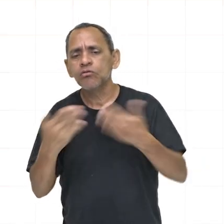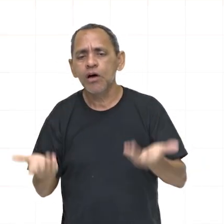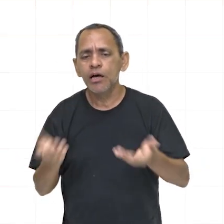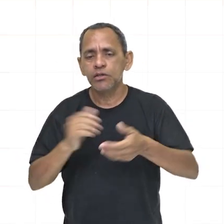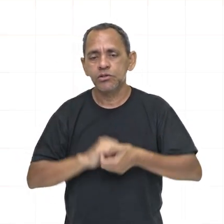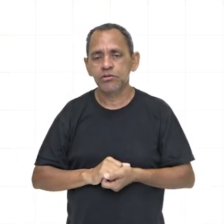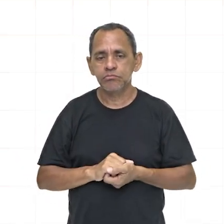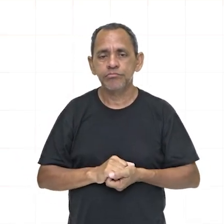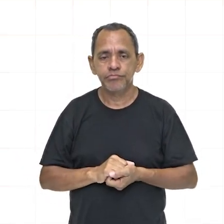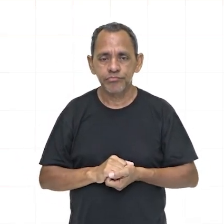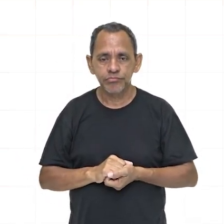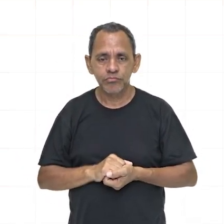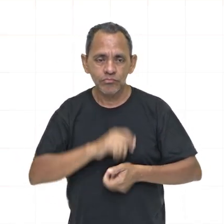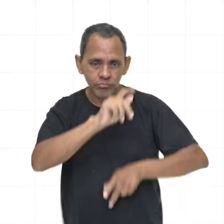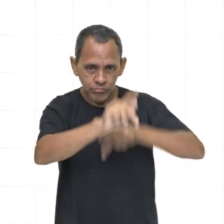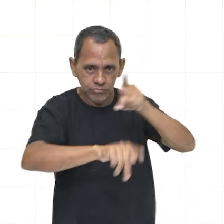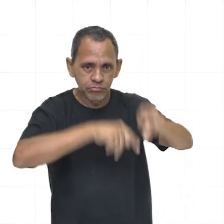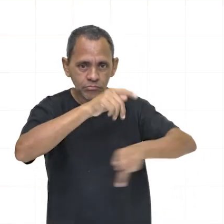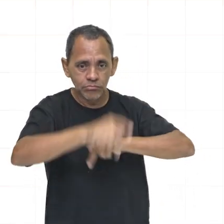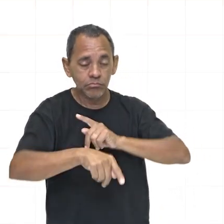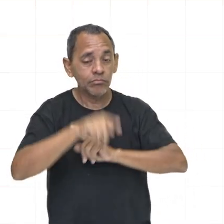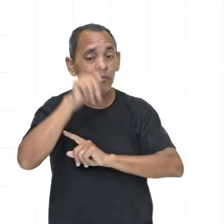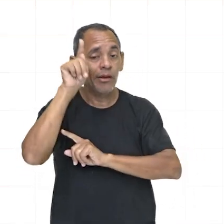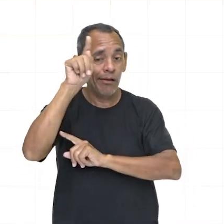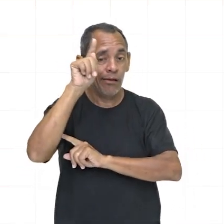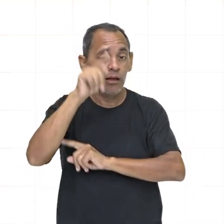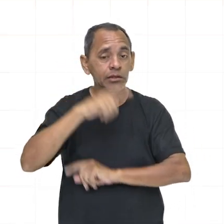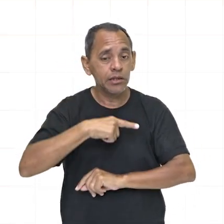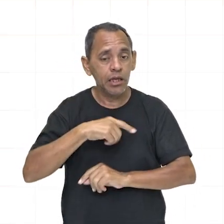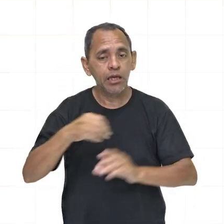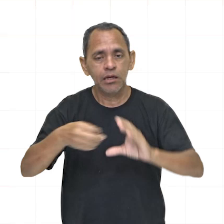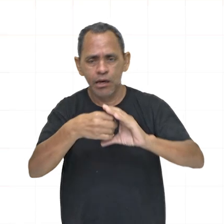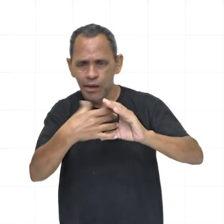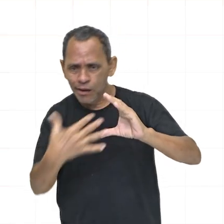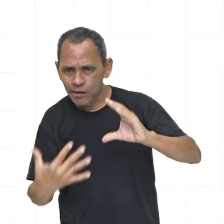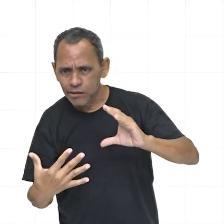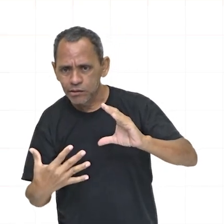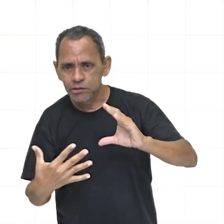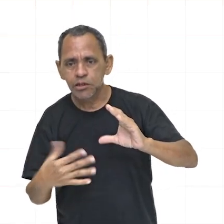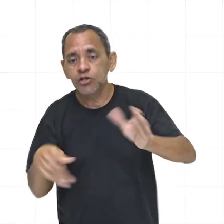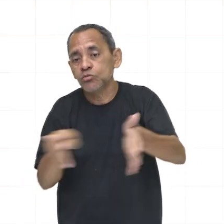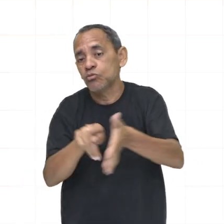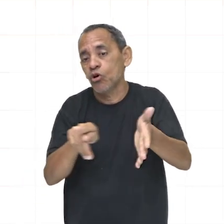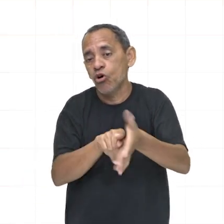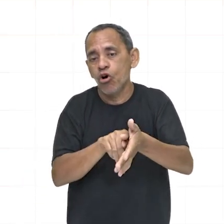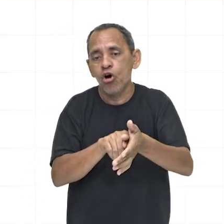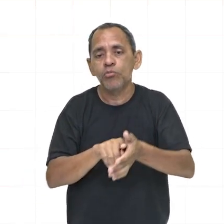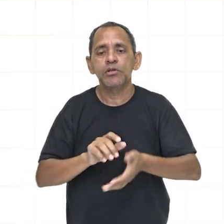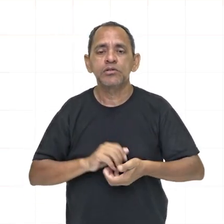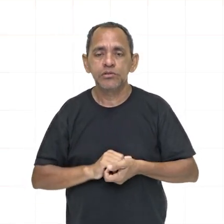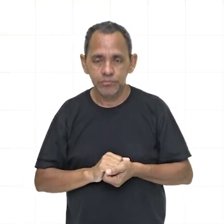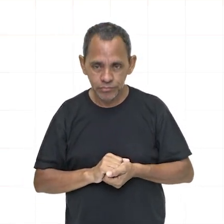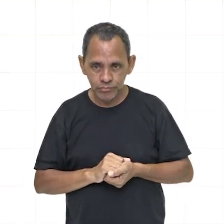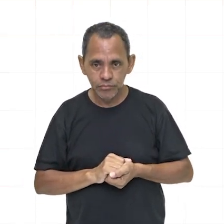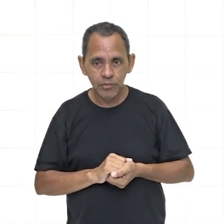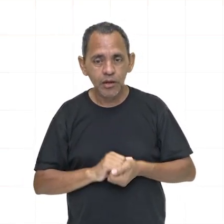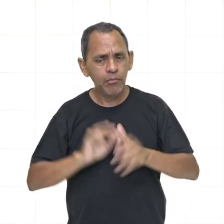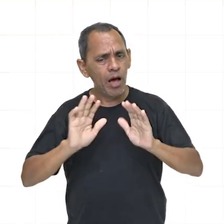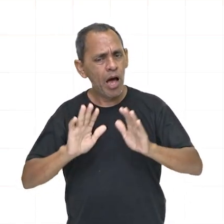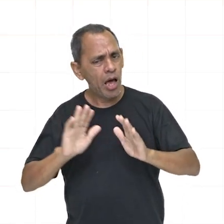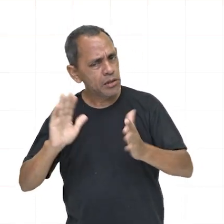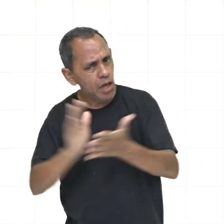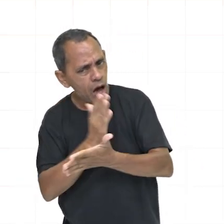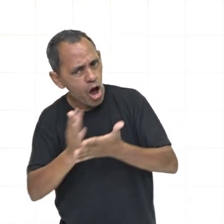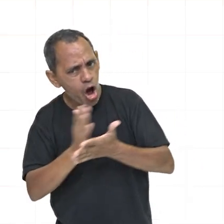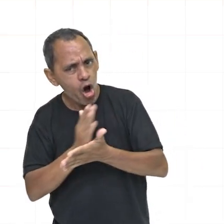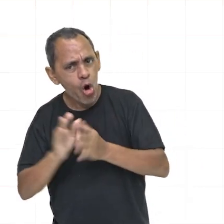Cada uma das civilizações orientais possui suas próprias características distintas, mas algumas são comuns,